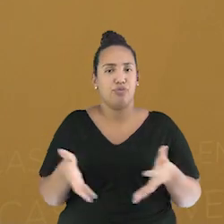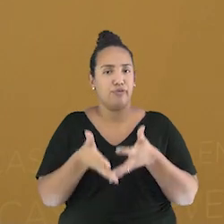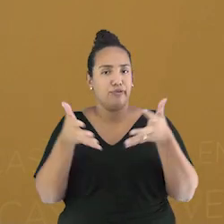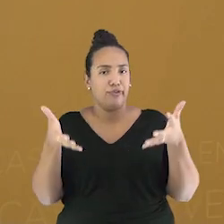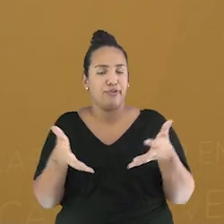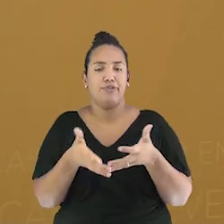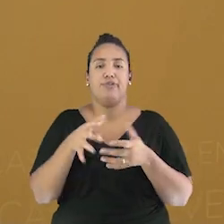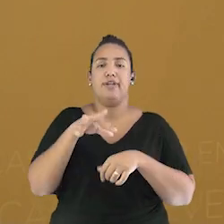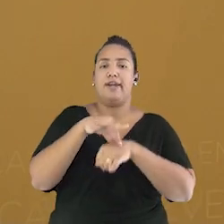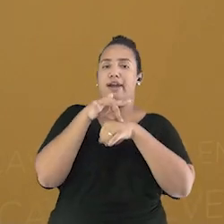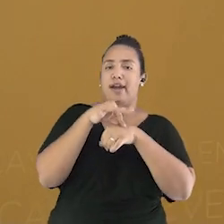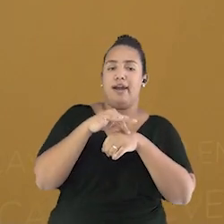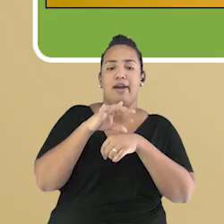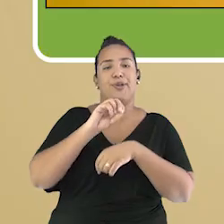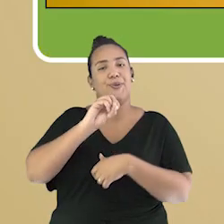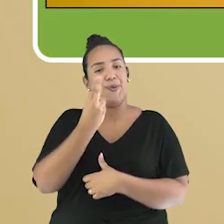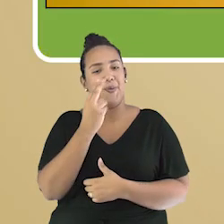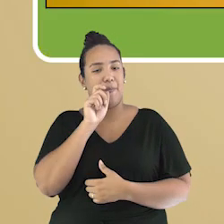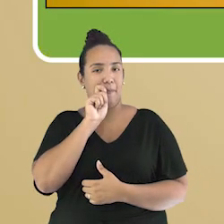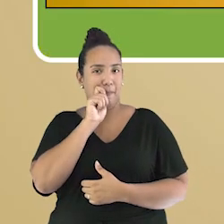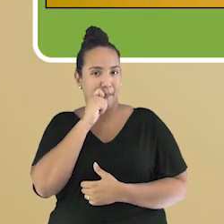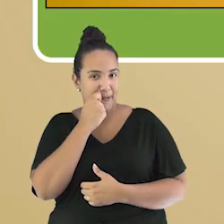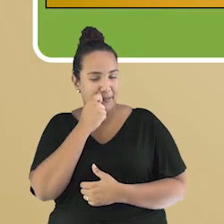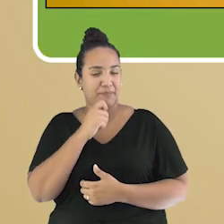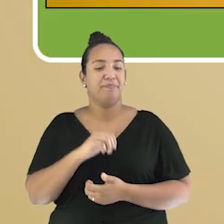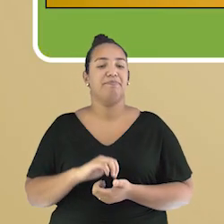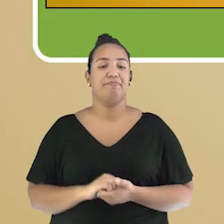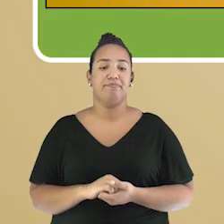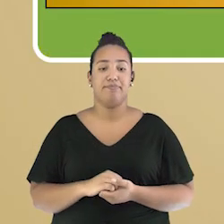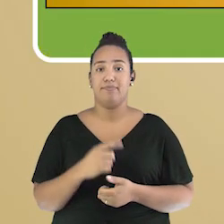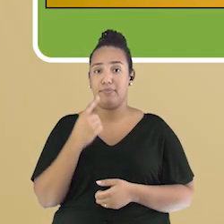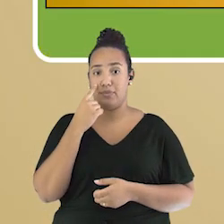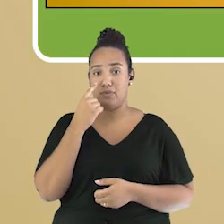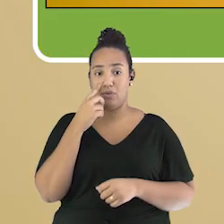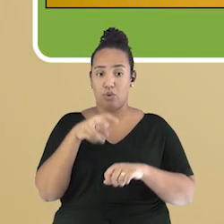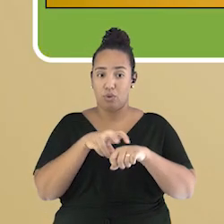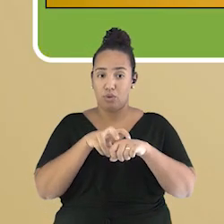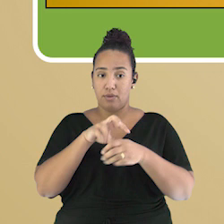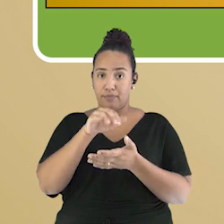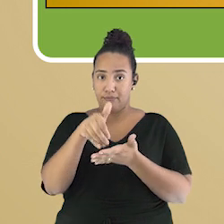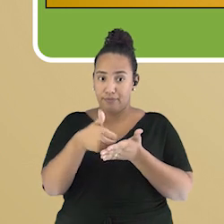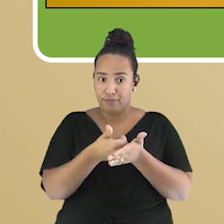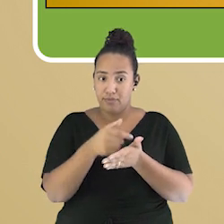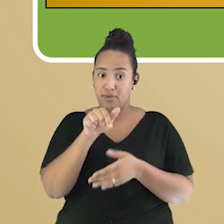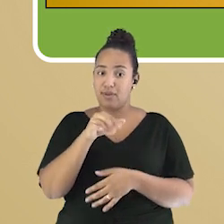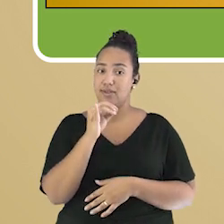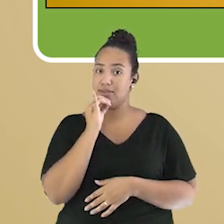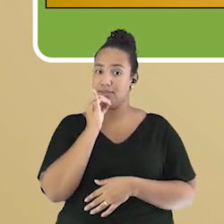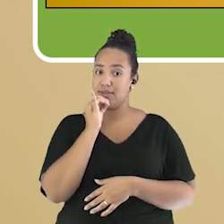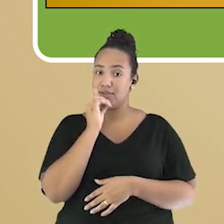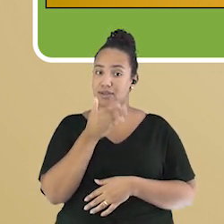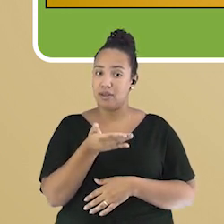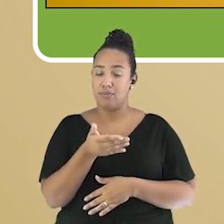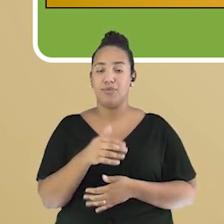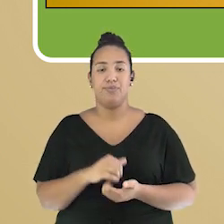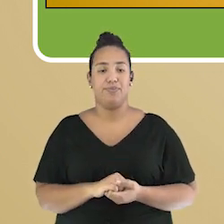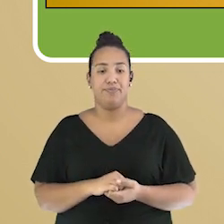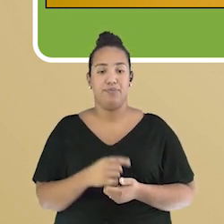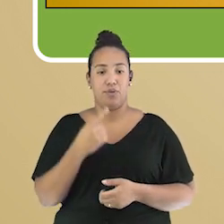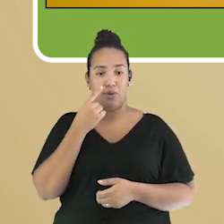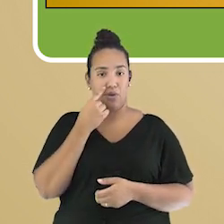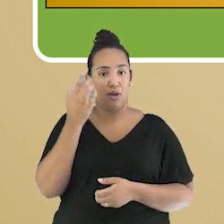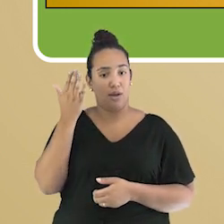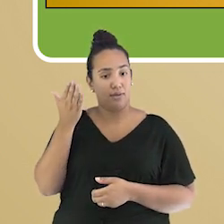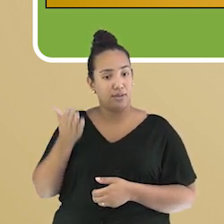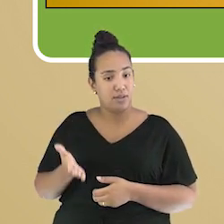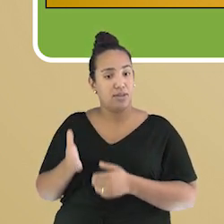aquele pãozinho do início da aula. O abacate, nesta figura, é um exemplo. Ele tem uma aparência quando está maduro,